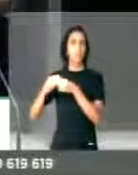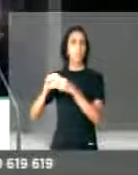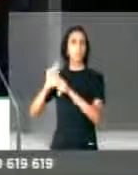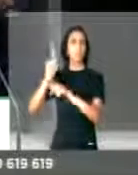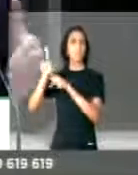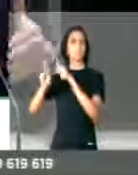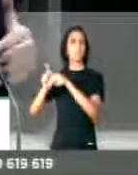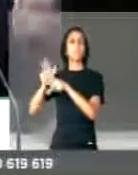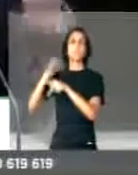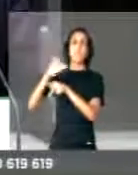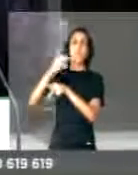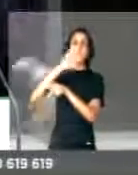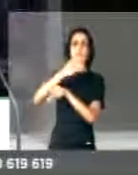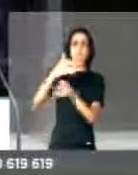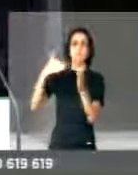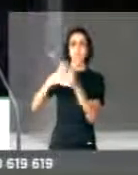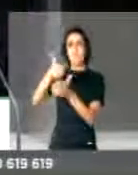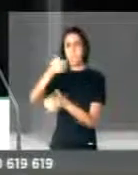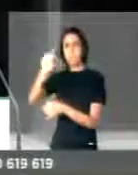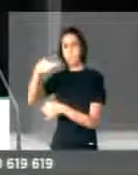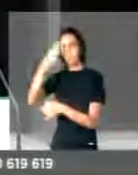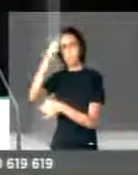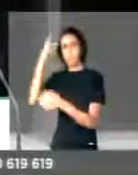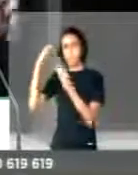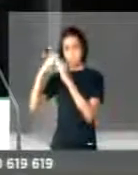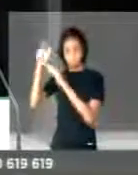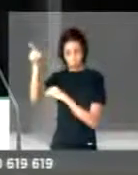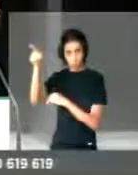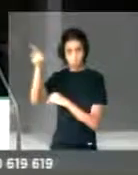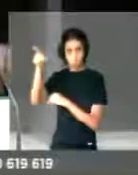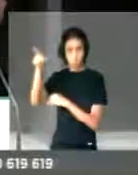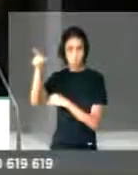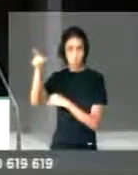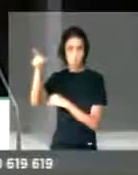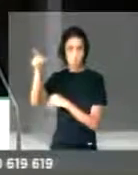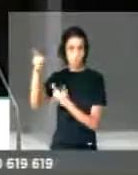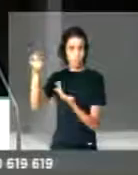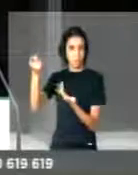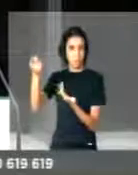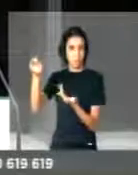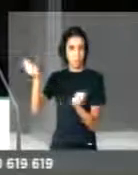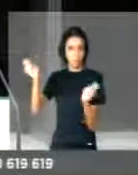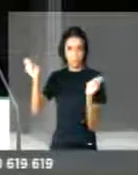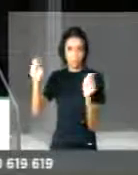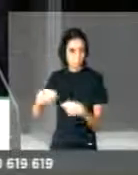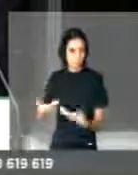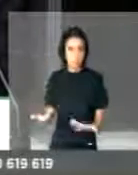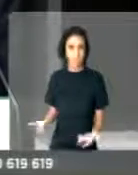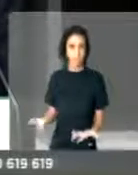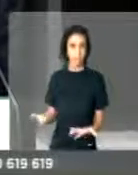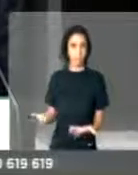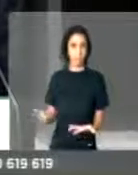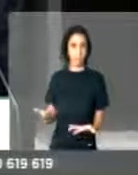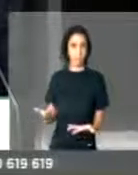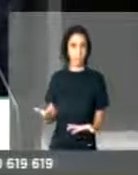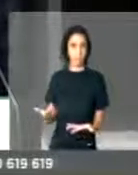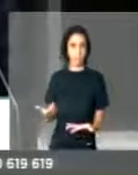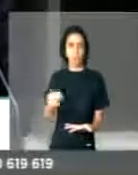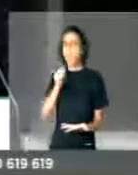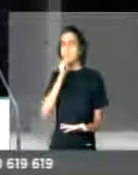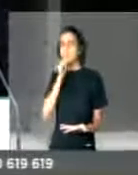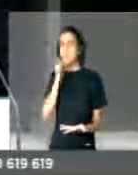população entre 7 e 10 mil habitantes, não têm a menor condição de, por